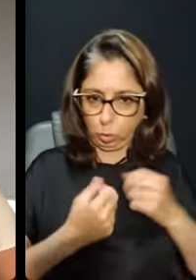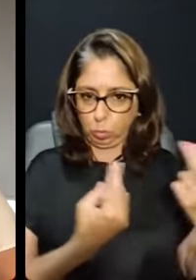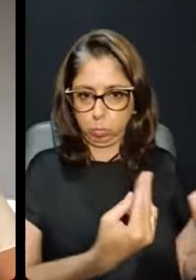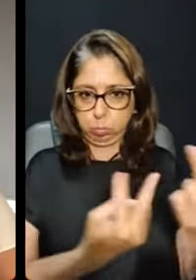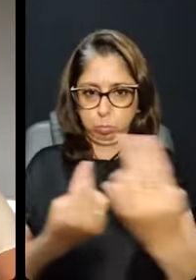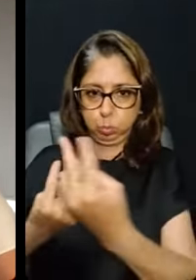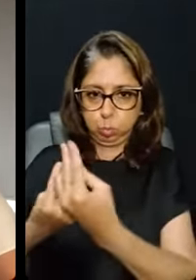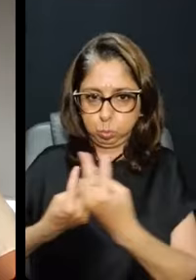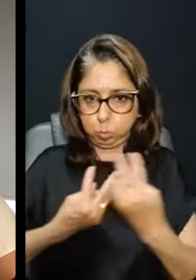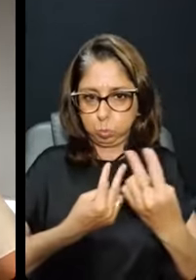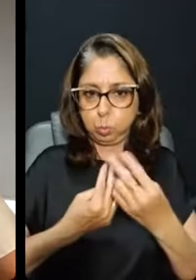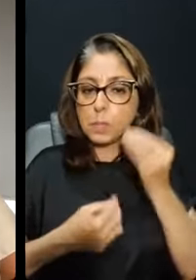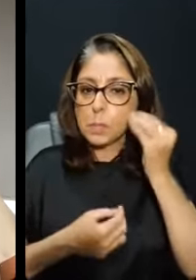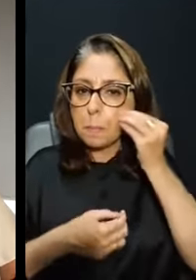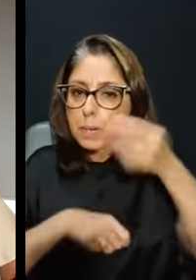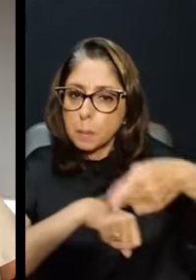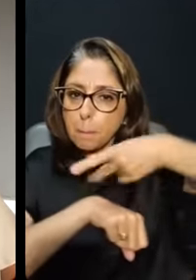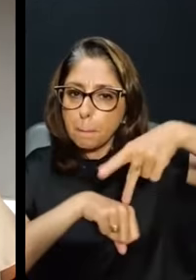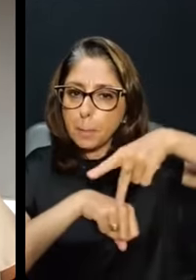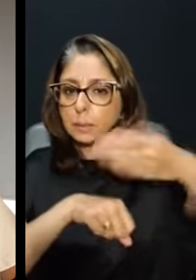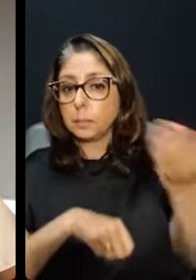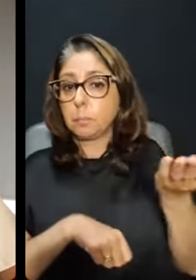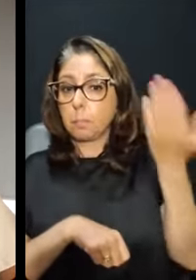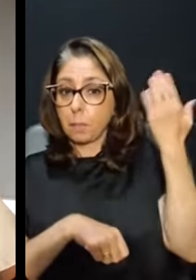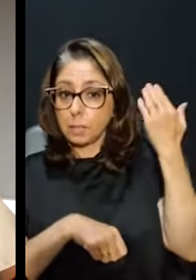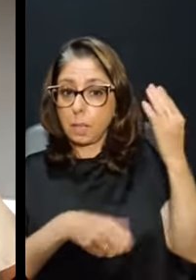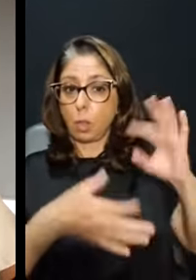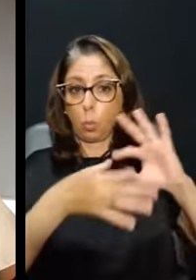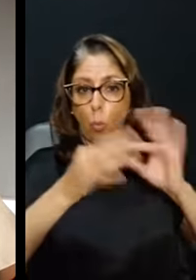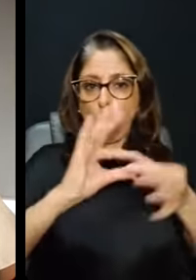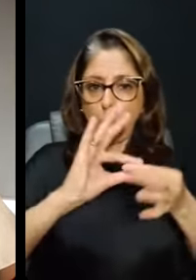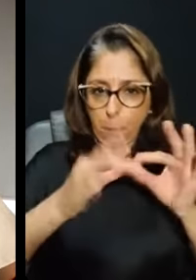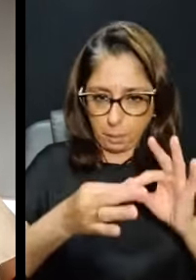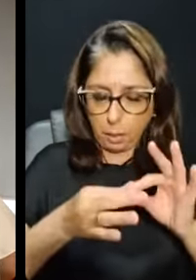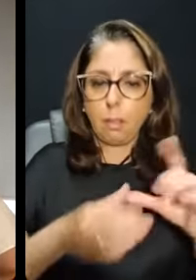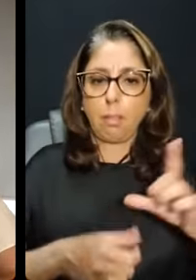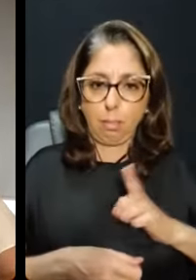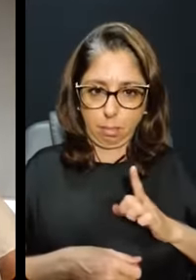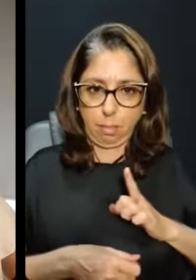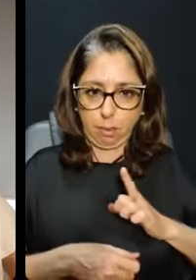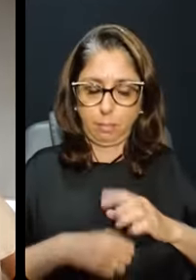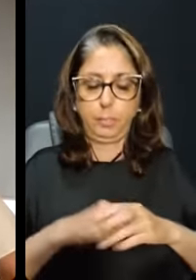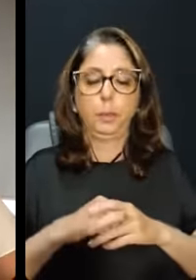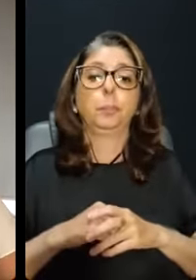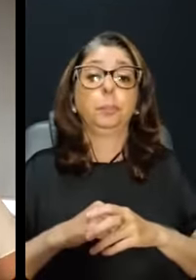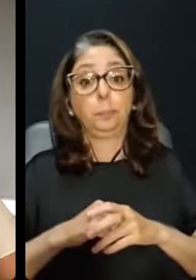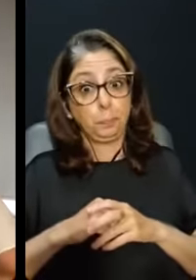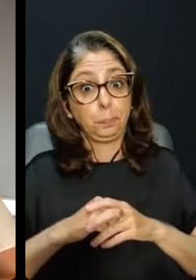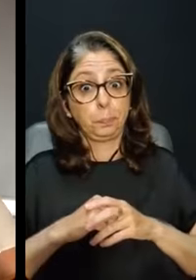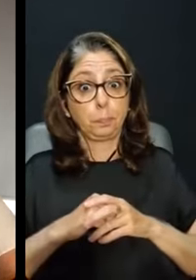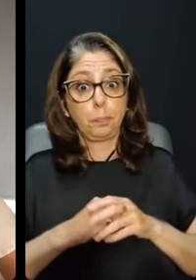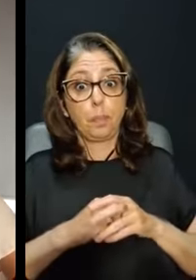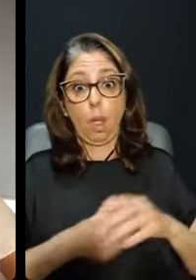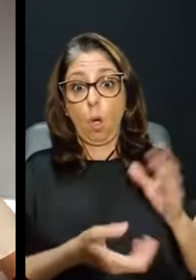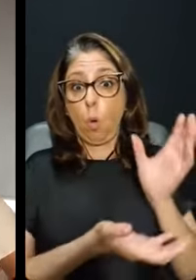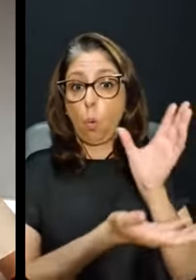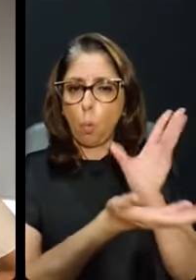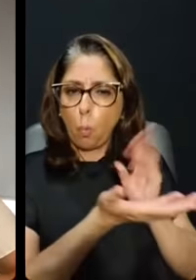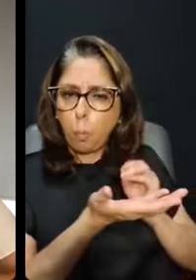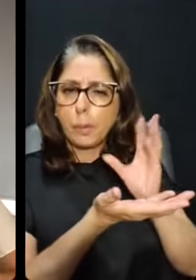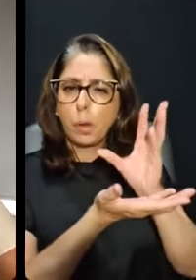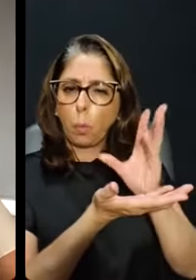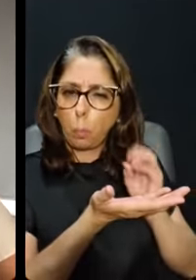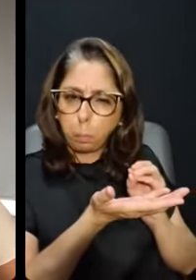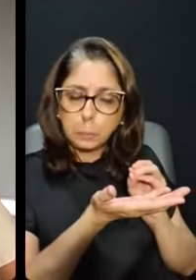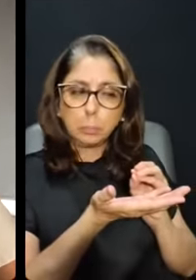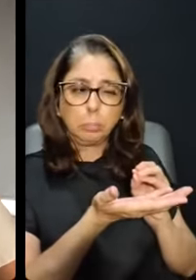esses documentos, junto com as normativas que a gente tem locais, e a partir daí foi se criado novos parâmetros